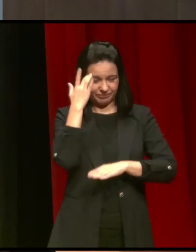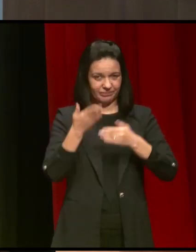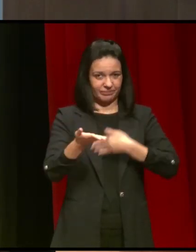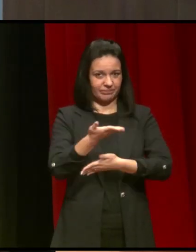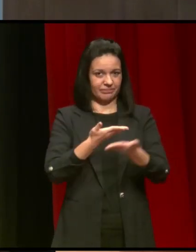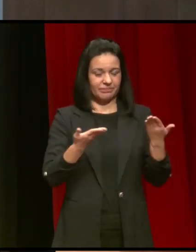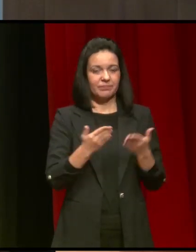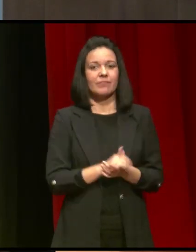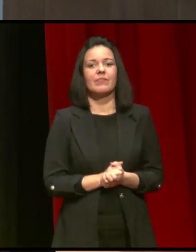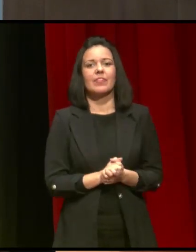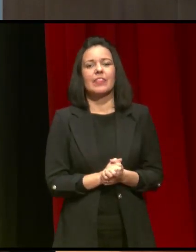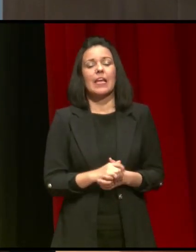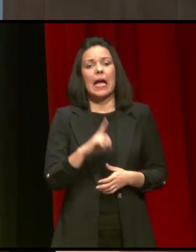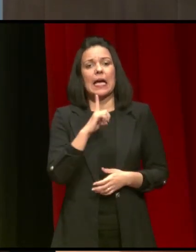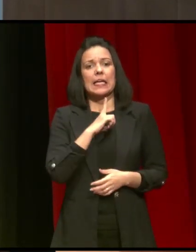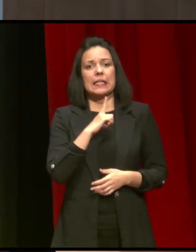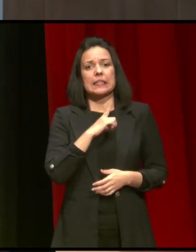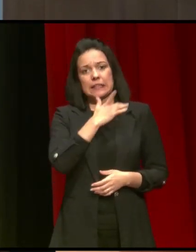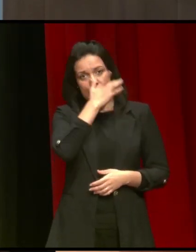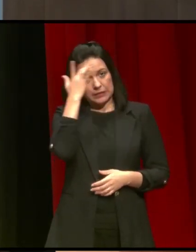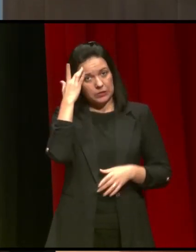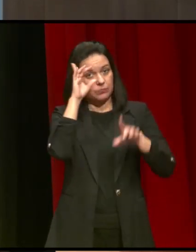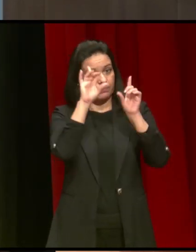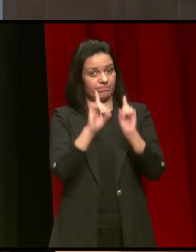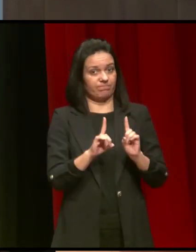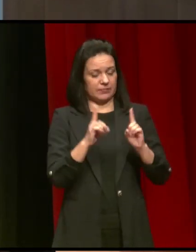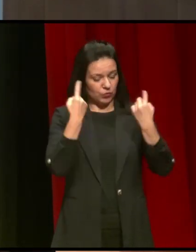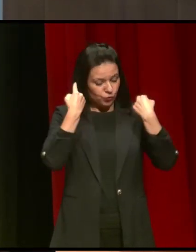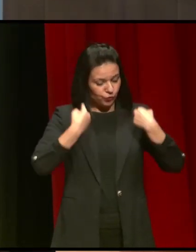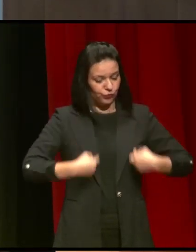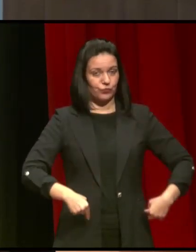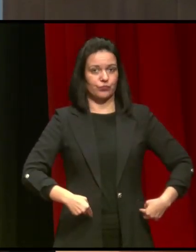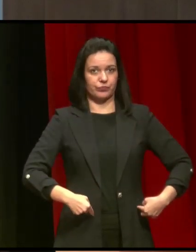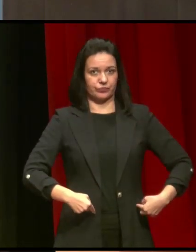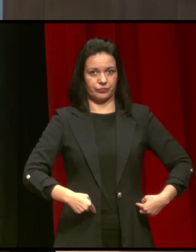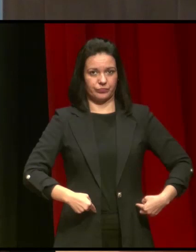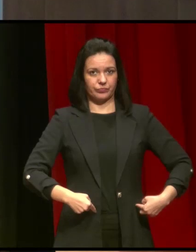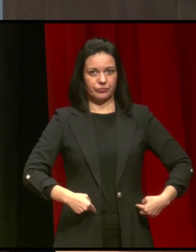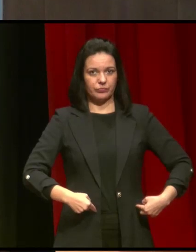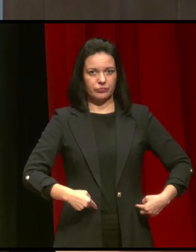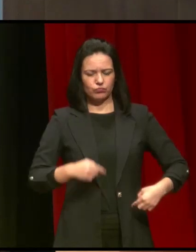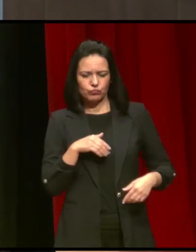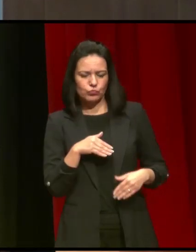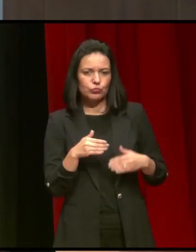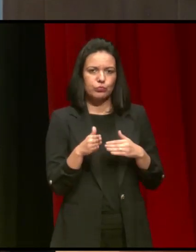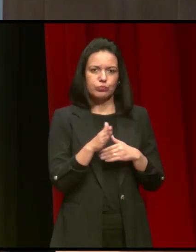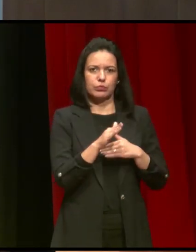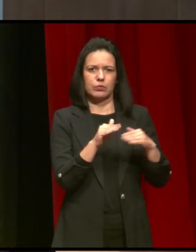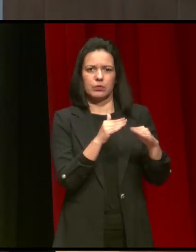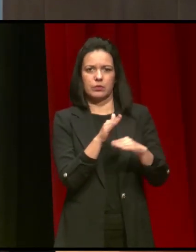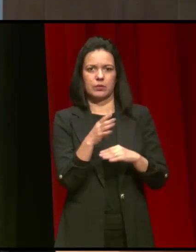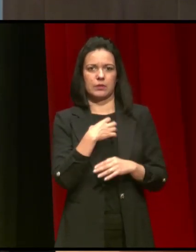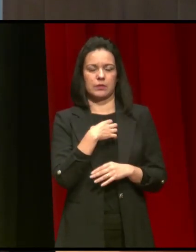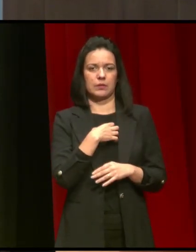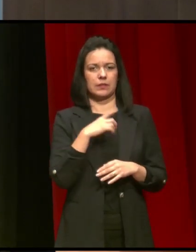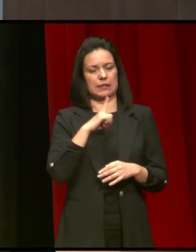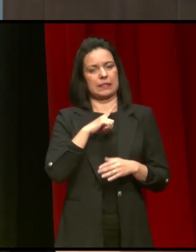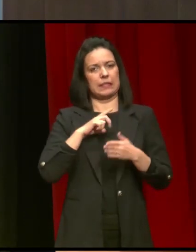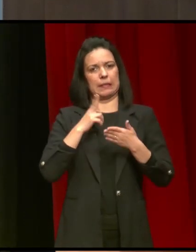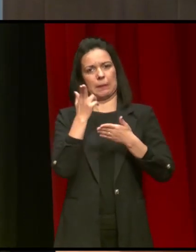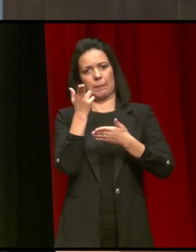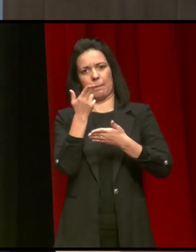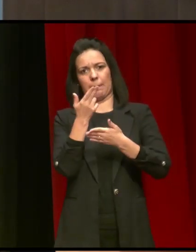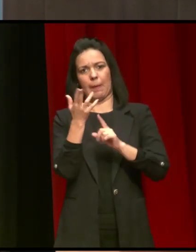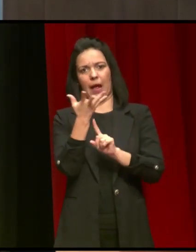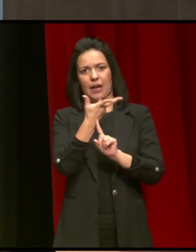física, motora. Aí está uma foto, essa foto é feita pelo um pintor coreano, ele é